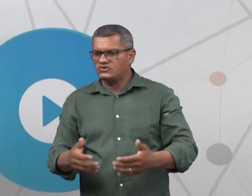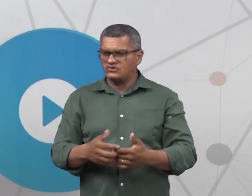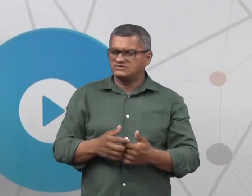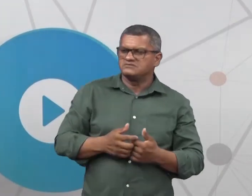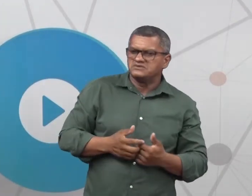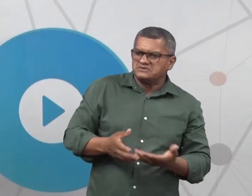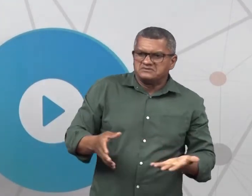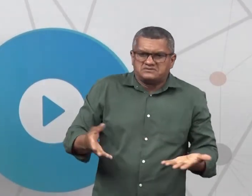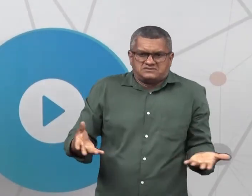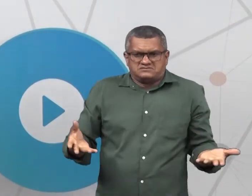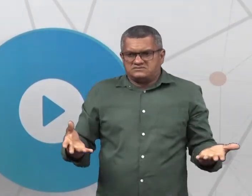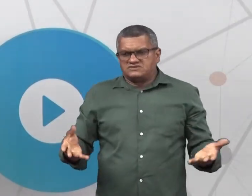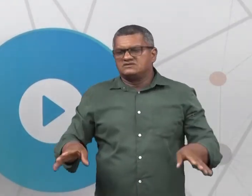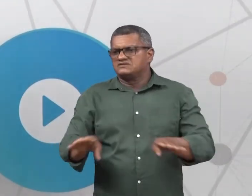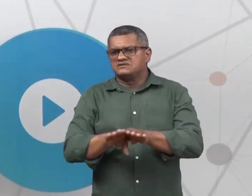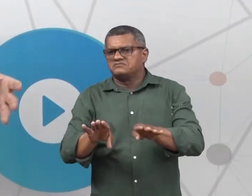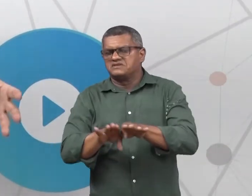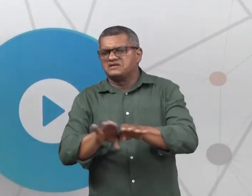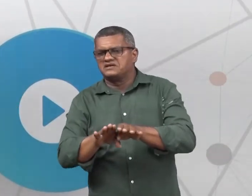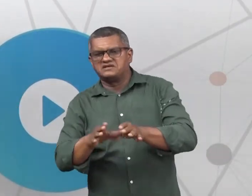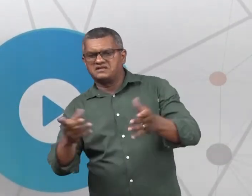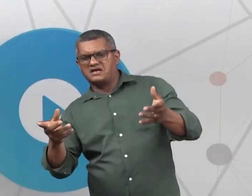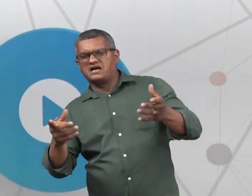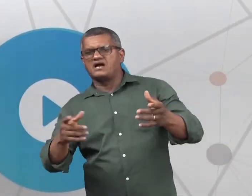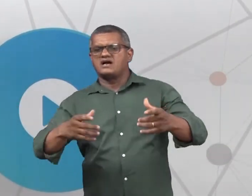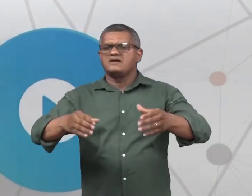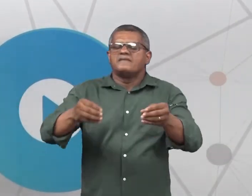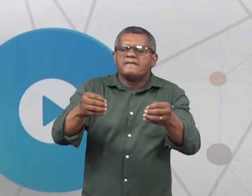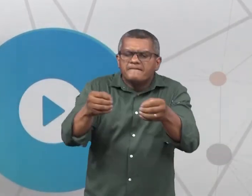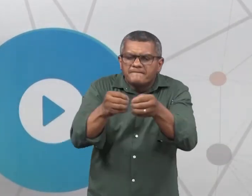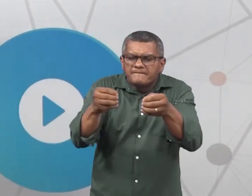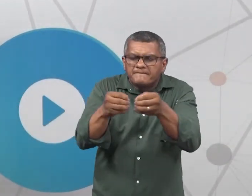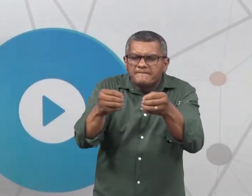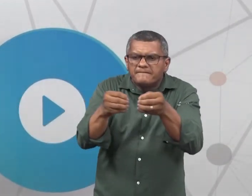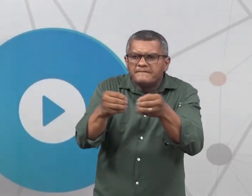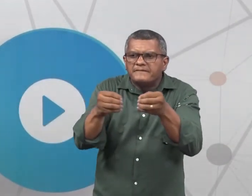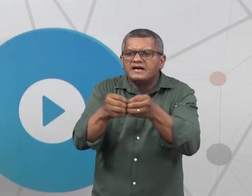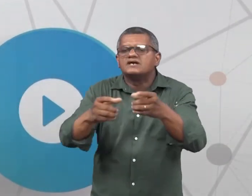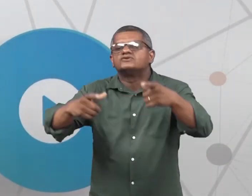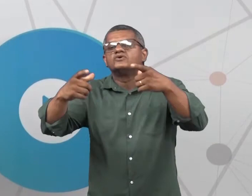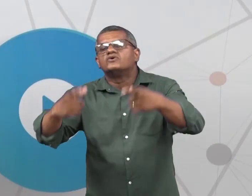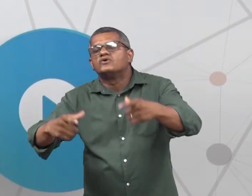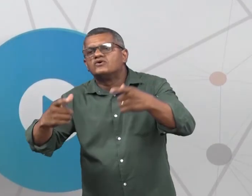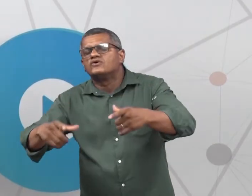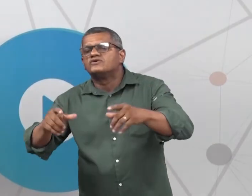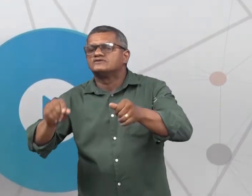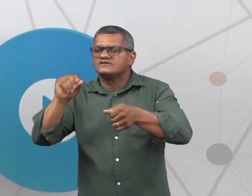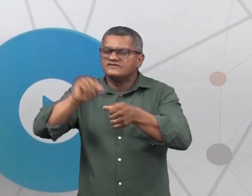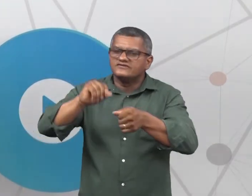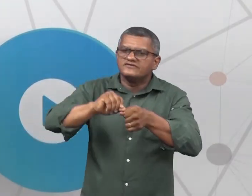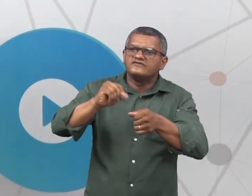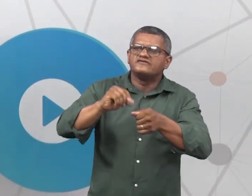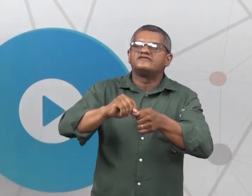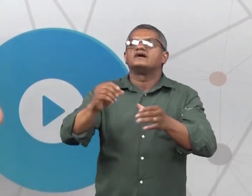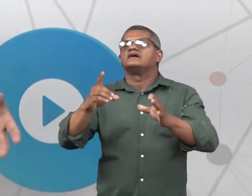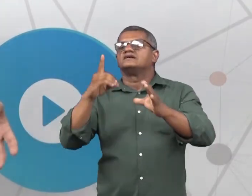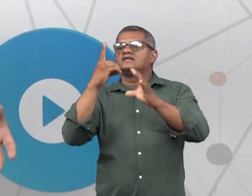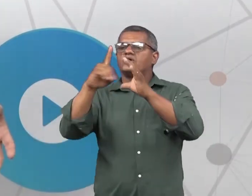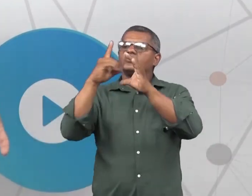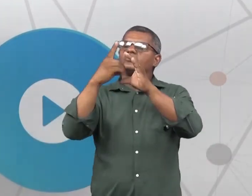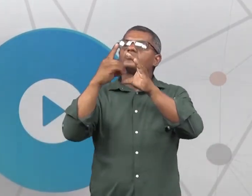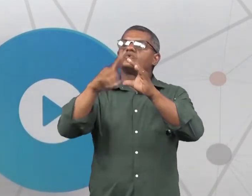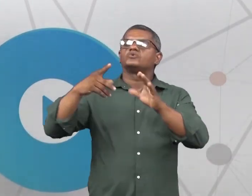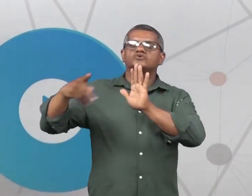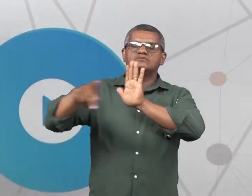ou mesmo na porta, né, nos locais próximos ali onde são realizados aos cultos, que